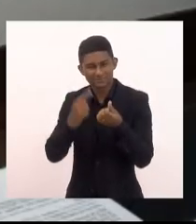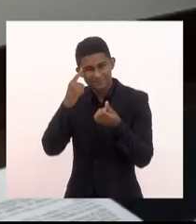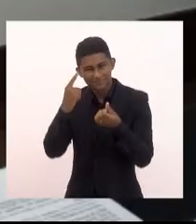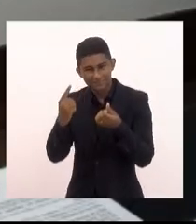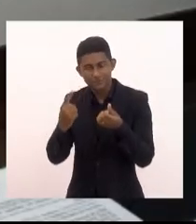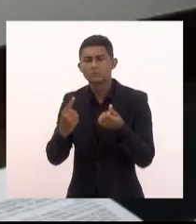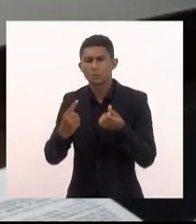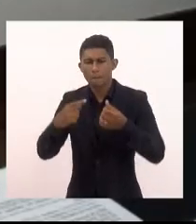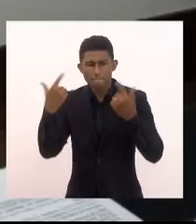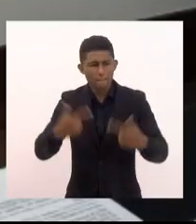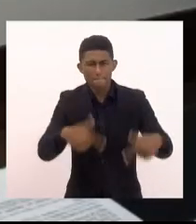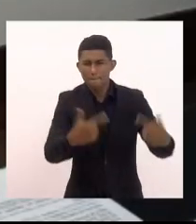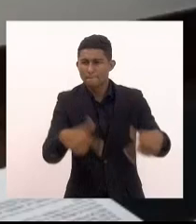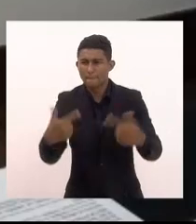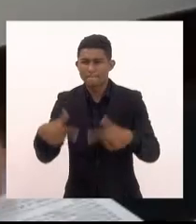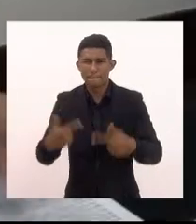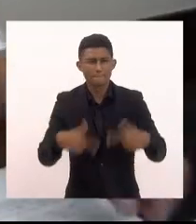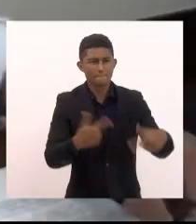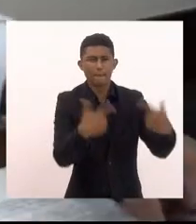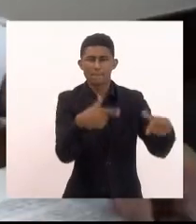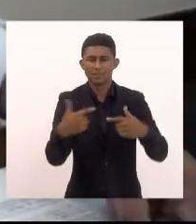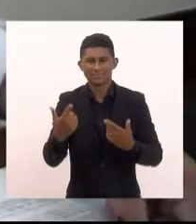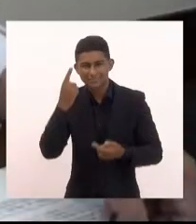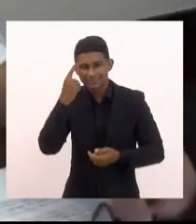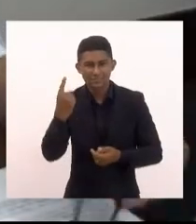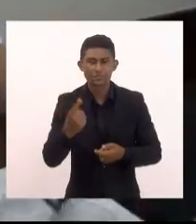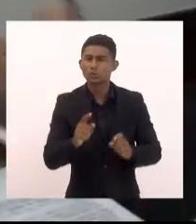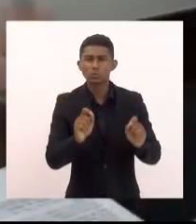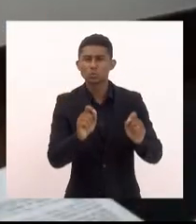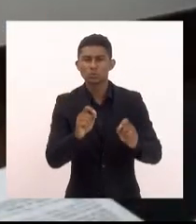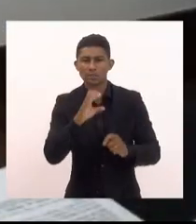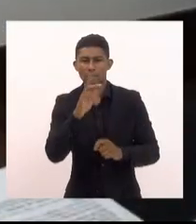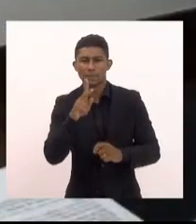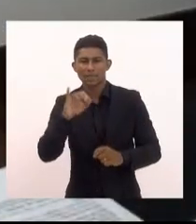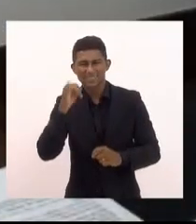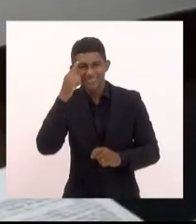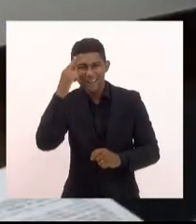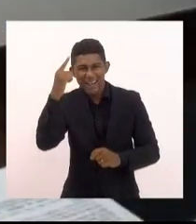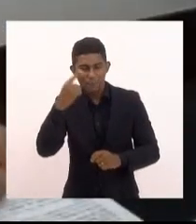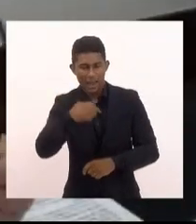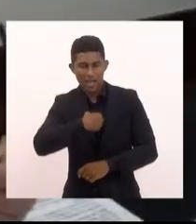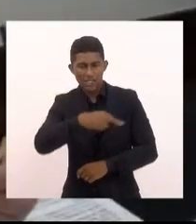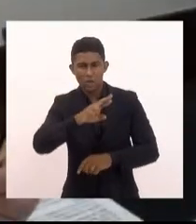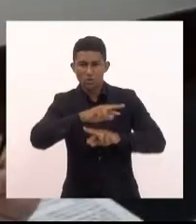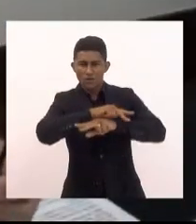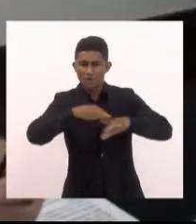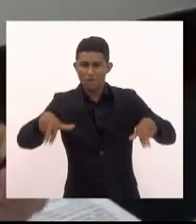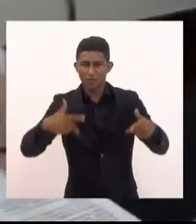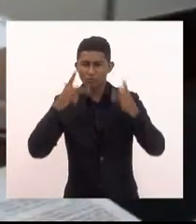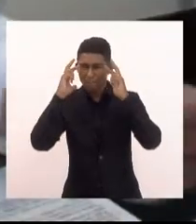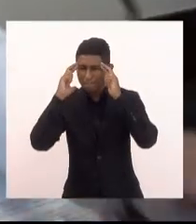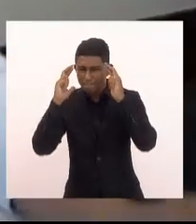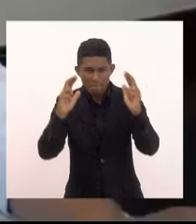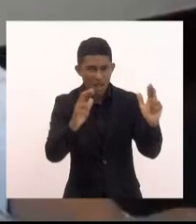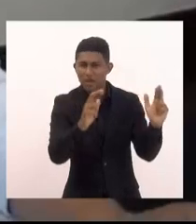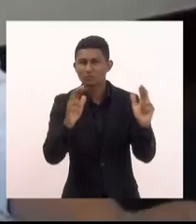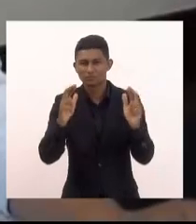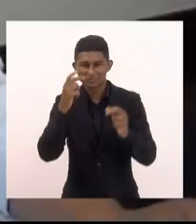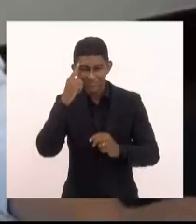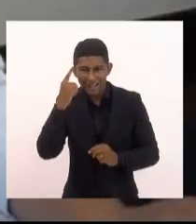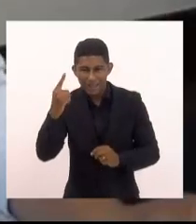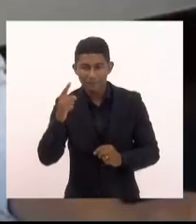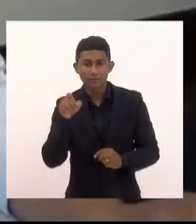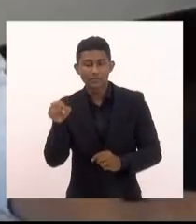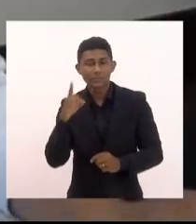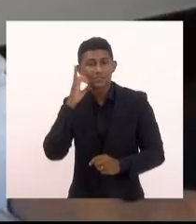muito trabalho, de profícuo trabalho, a CPI sobre intolerância religiosa, que a deputada Marta Rocha